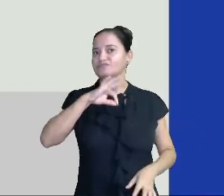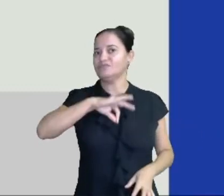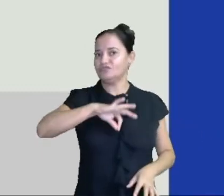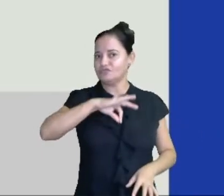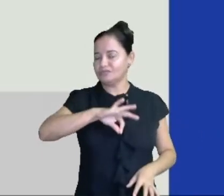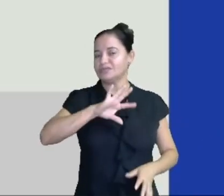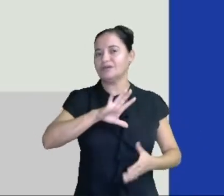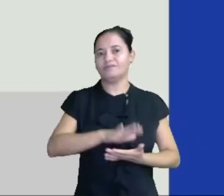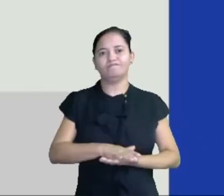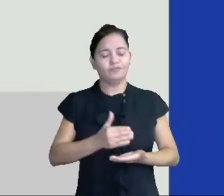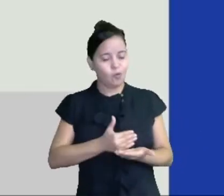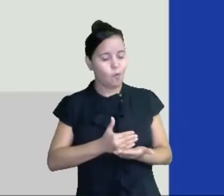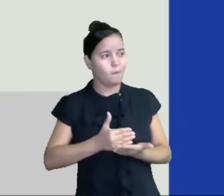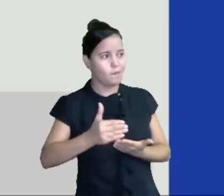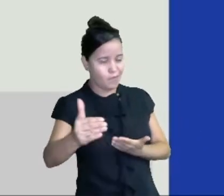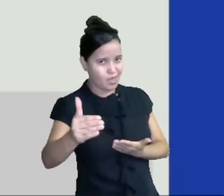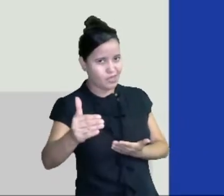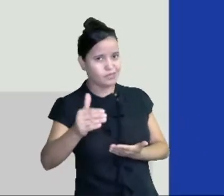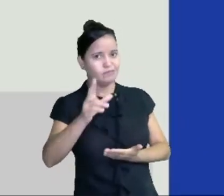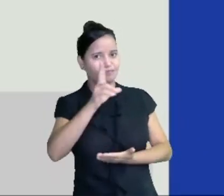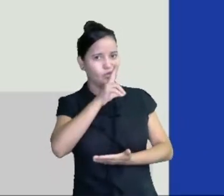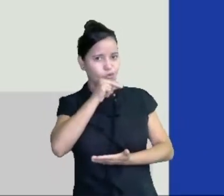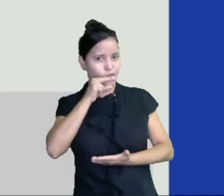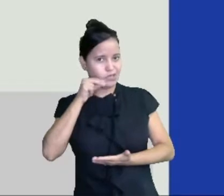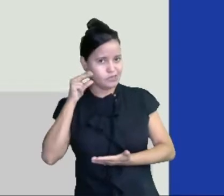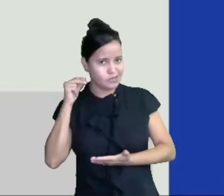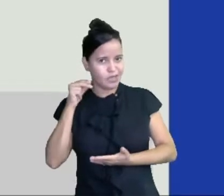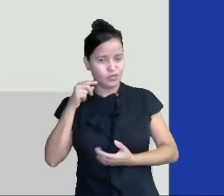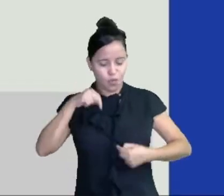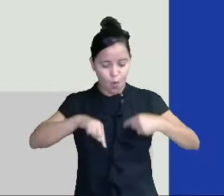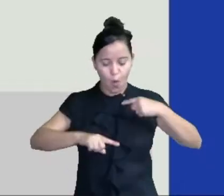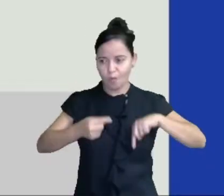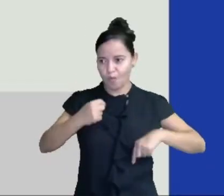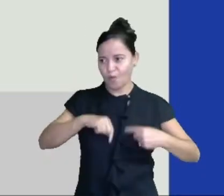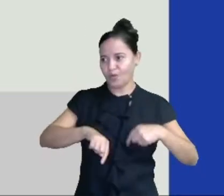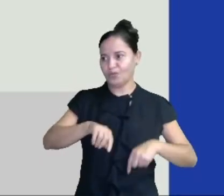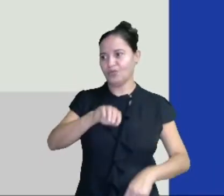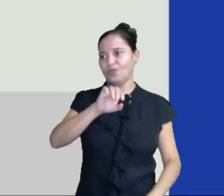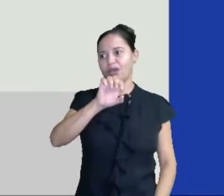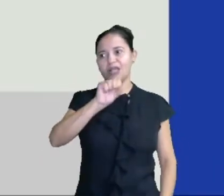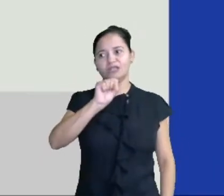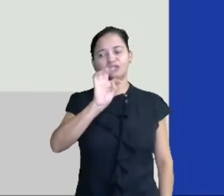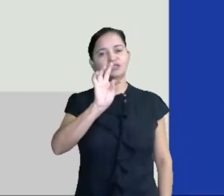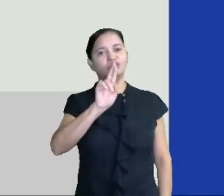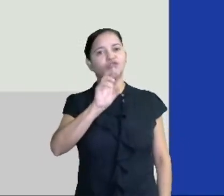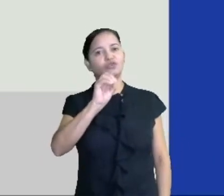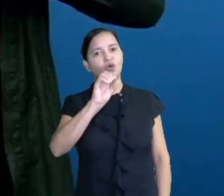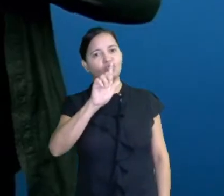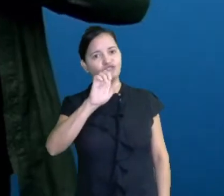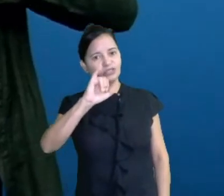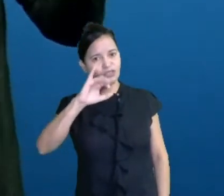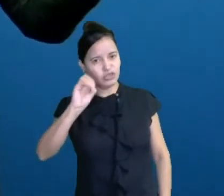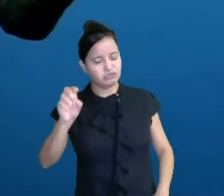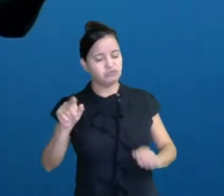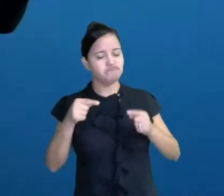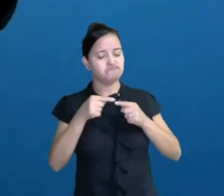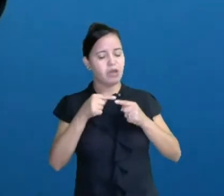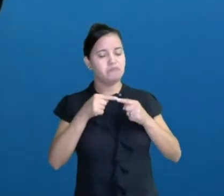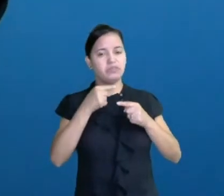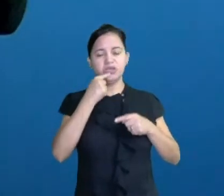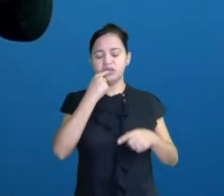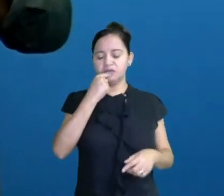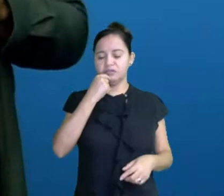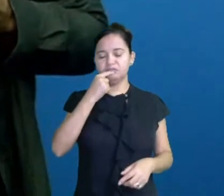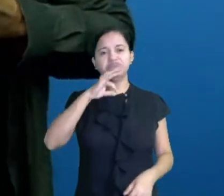A partir da puberdade, o estrogênio desempenha importante função no ciclo menstrual. Então, só por